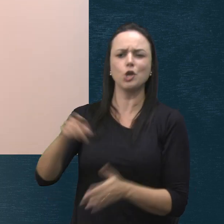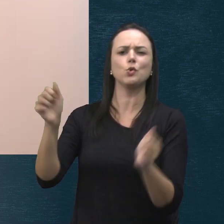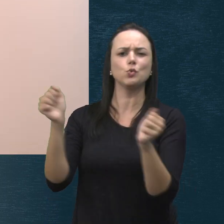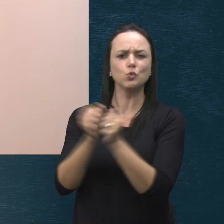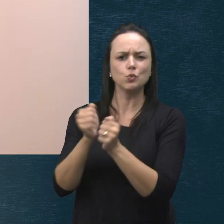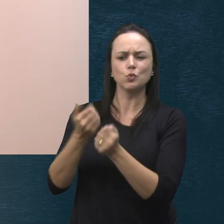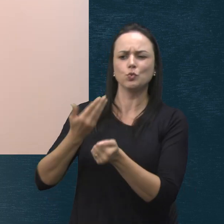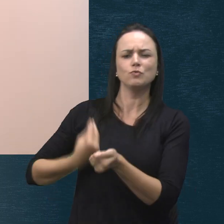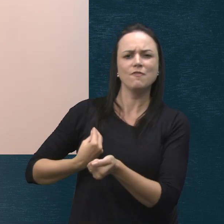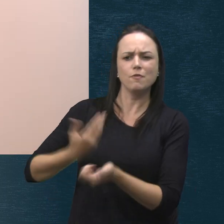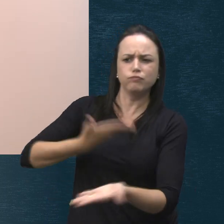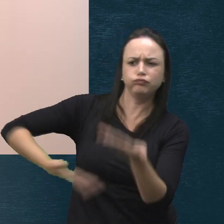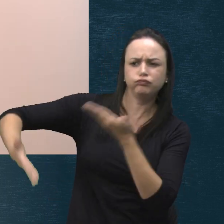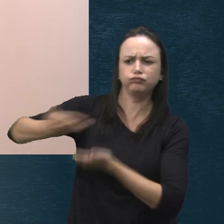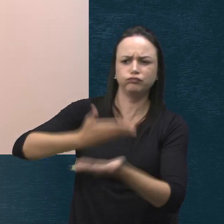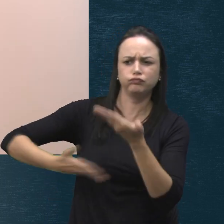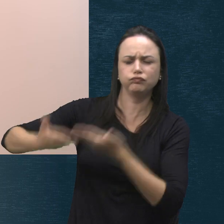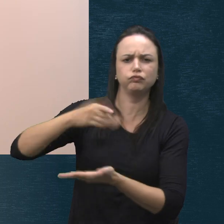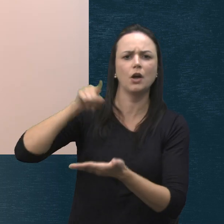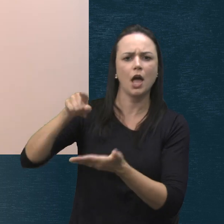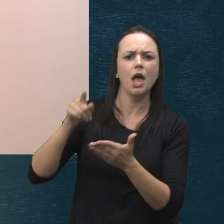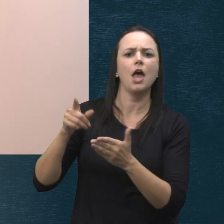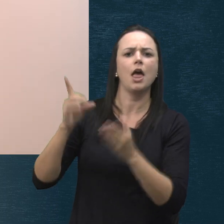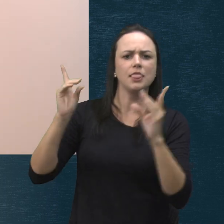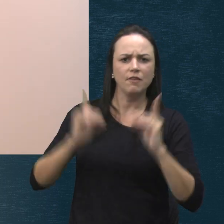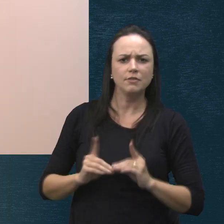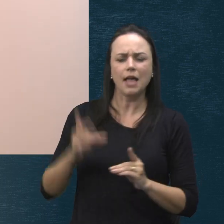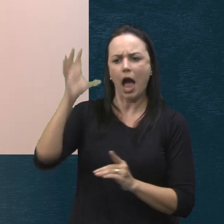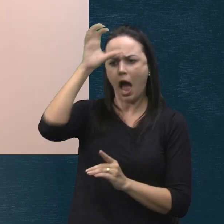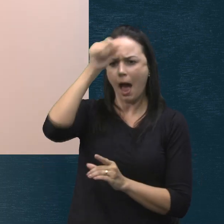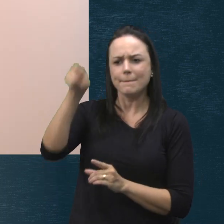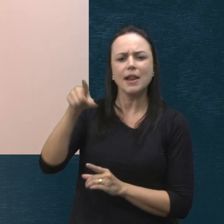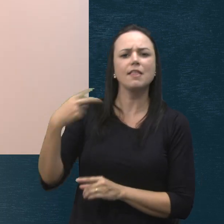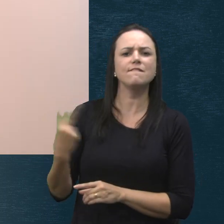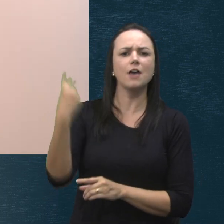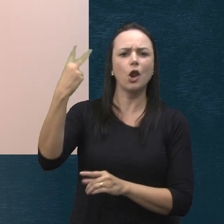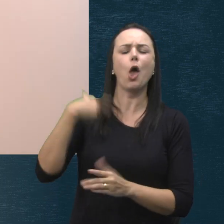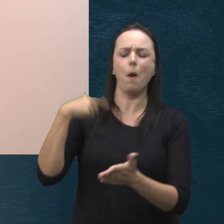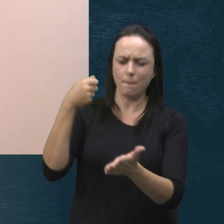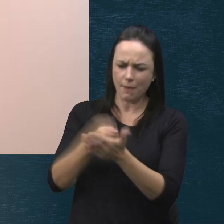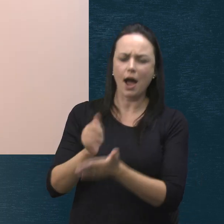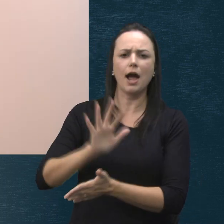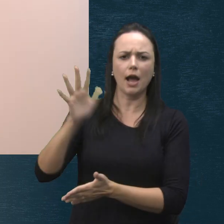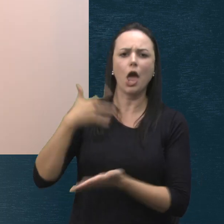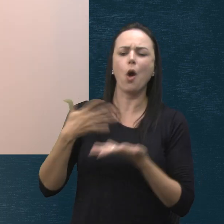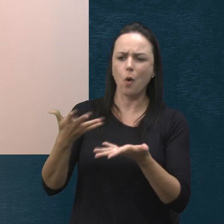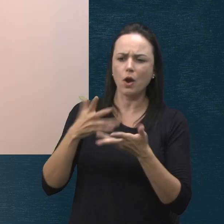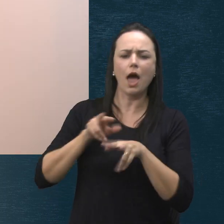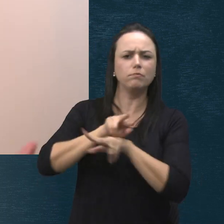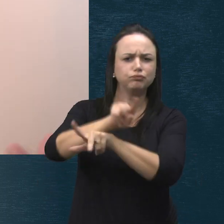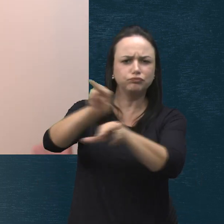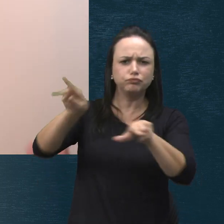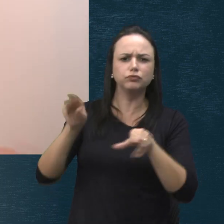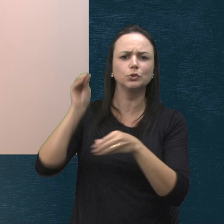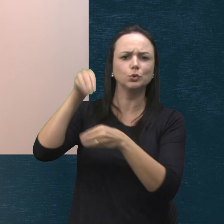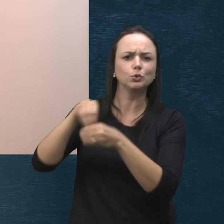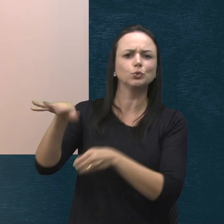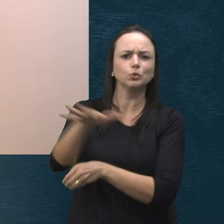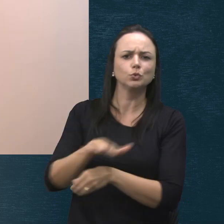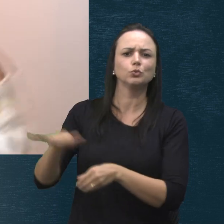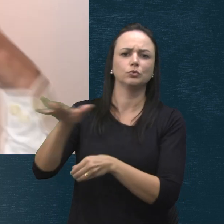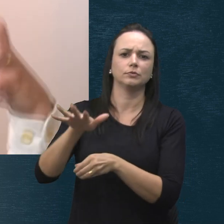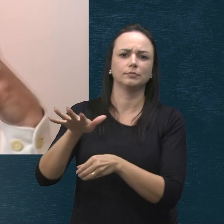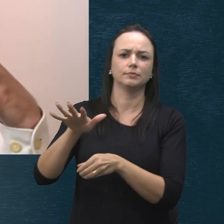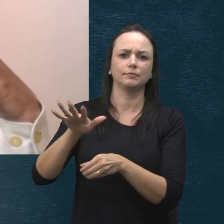que aprender esses valores. Eu me disponho a pagar mais caro para ter essa diversidade na escola. cidades